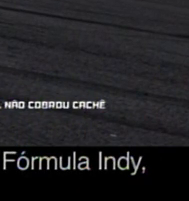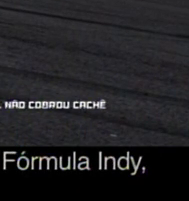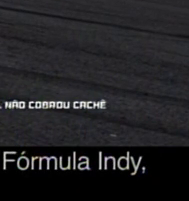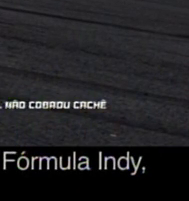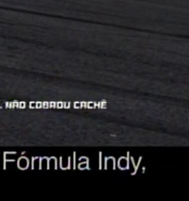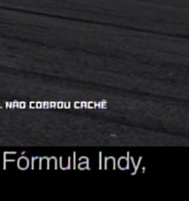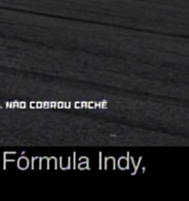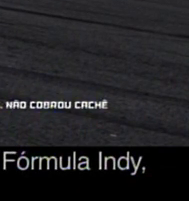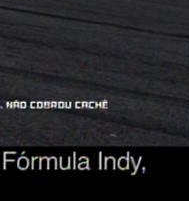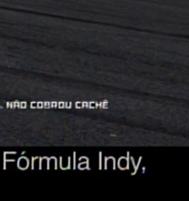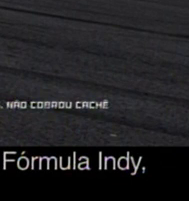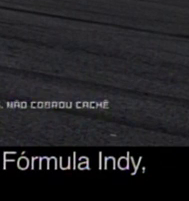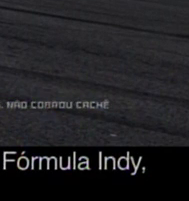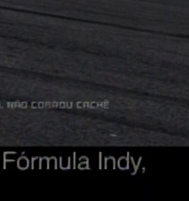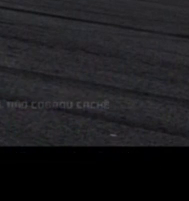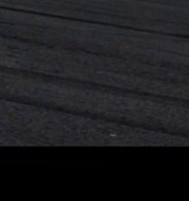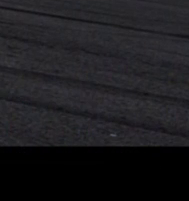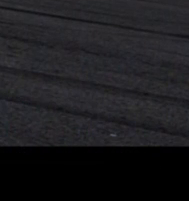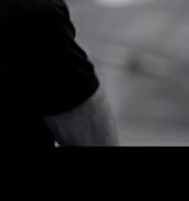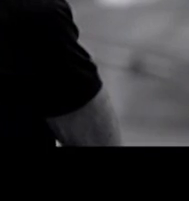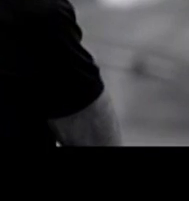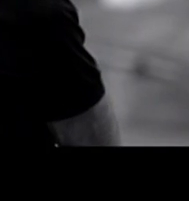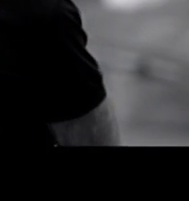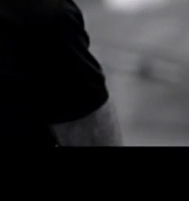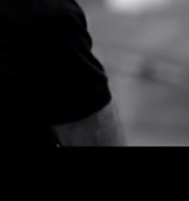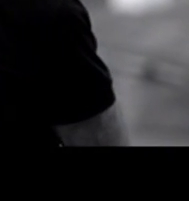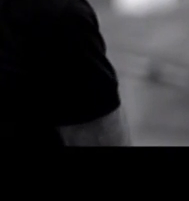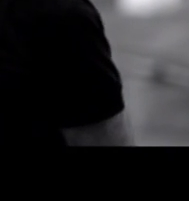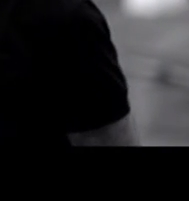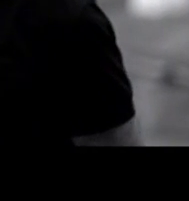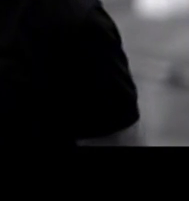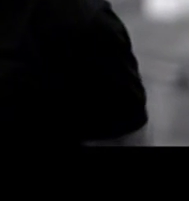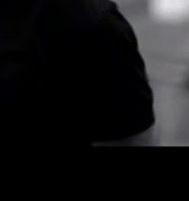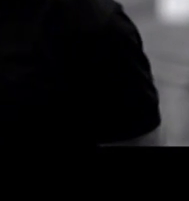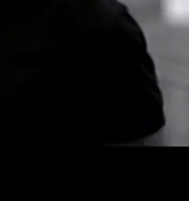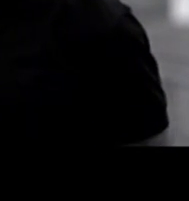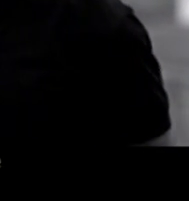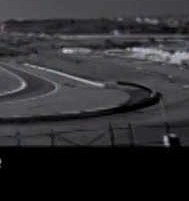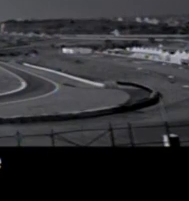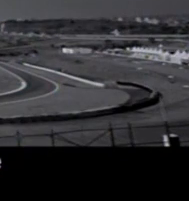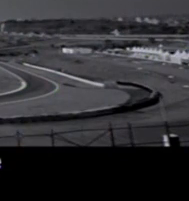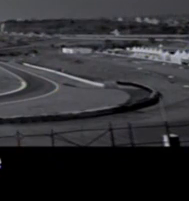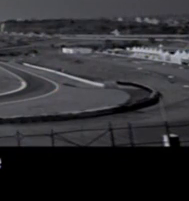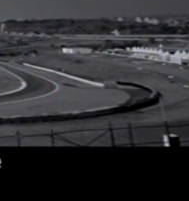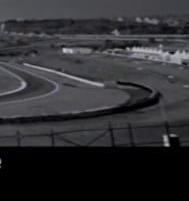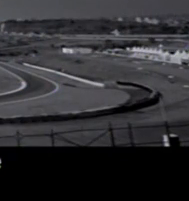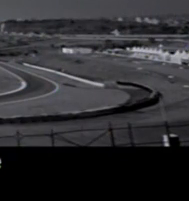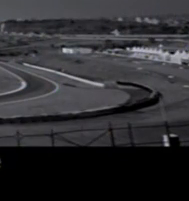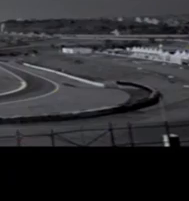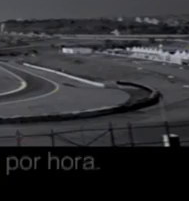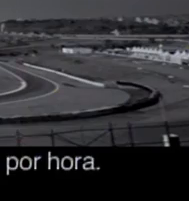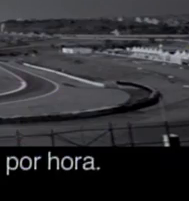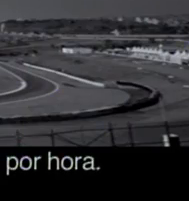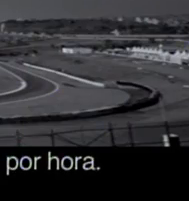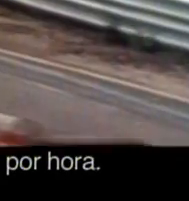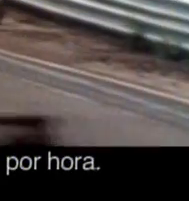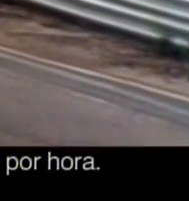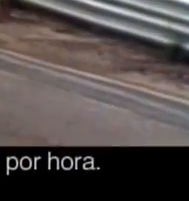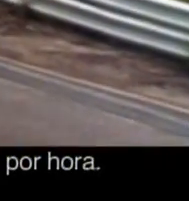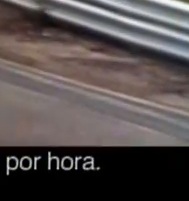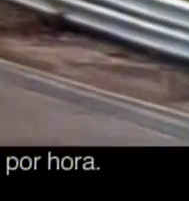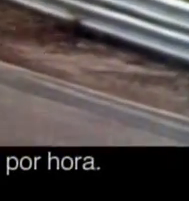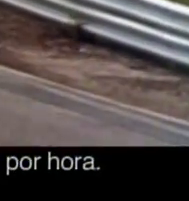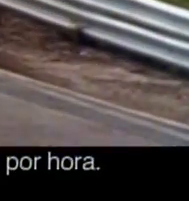Durante meus anos na Fórmula 1 e Fórmula Indy, eu perdi 35 amigos, craques da velocidade, que morreram